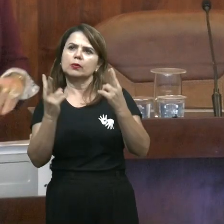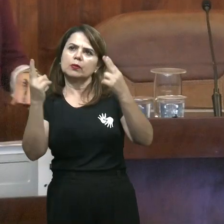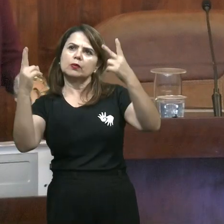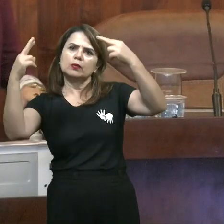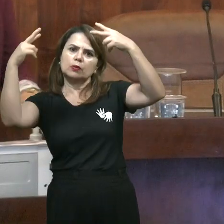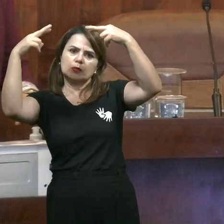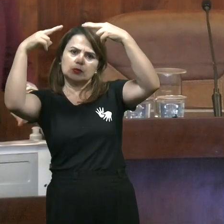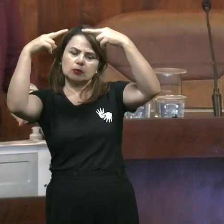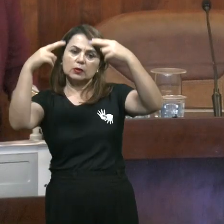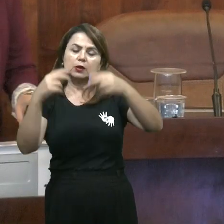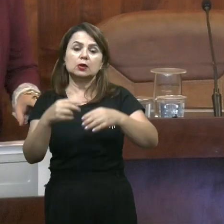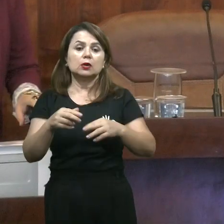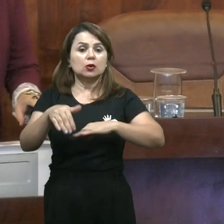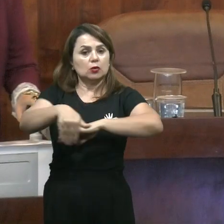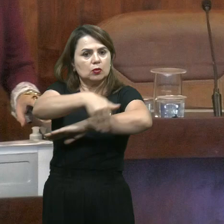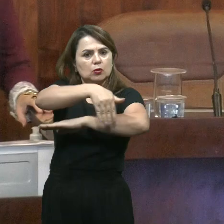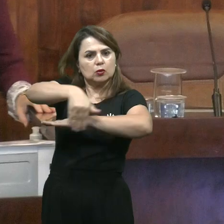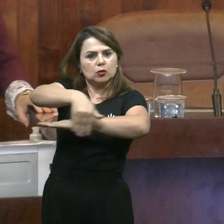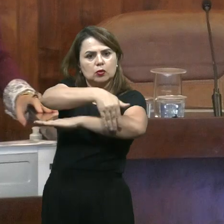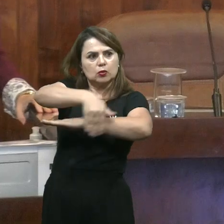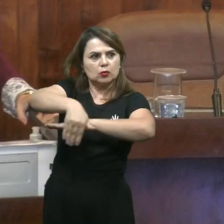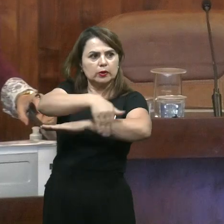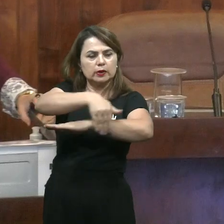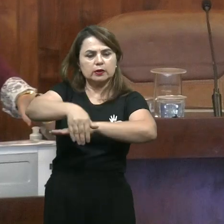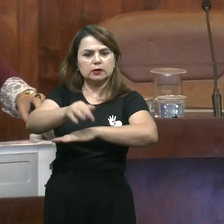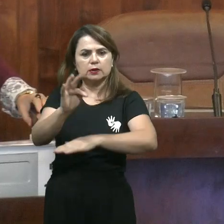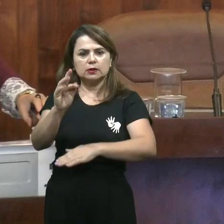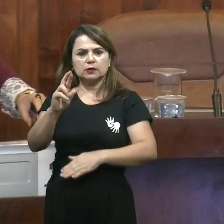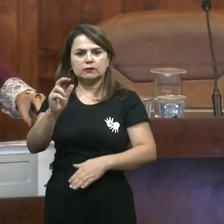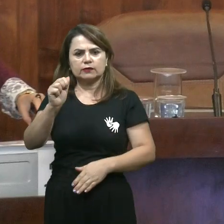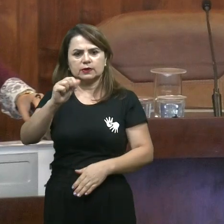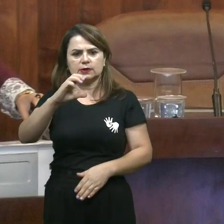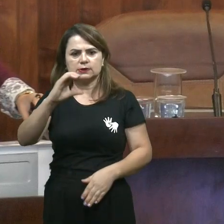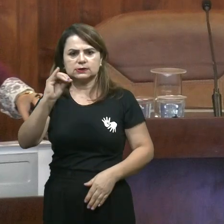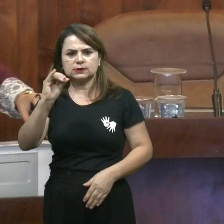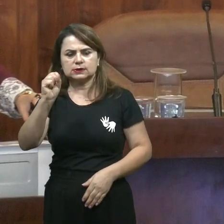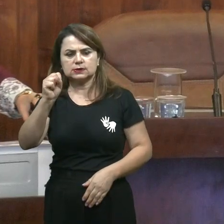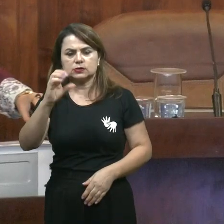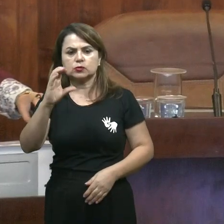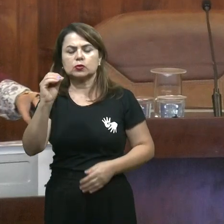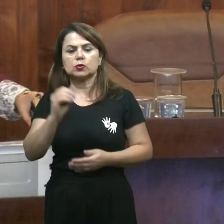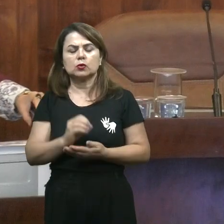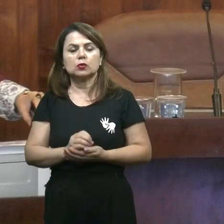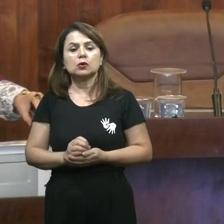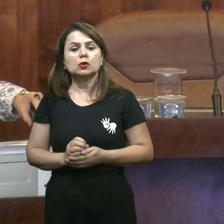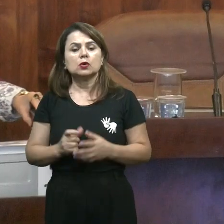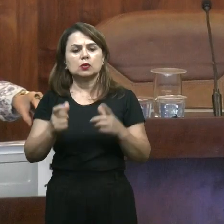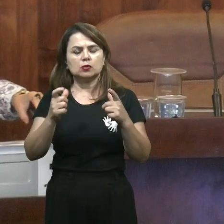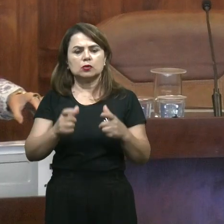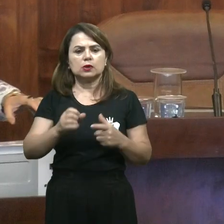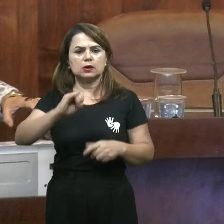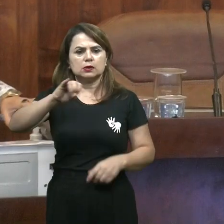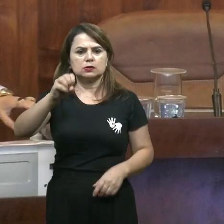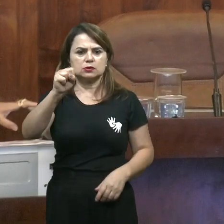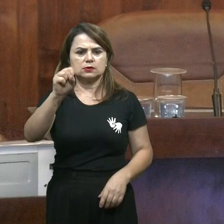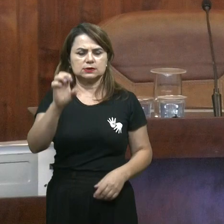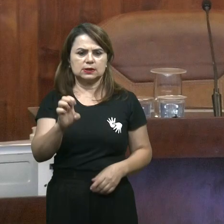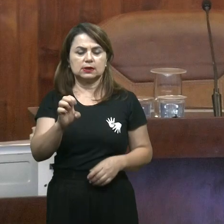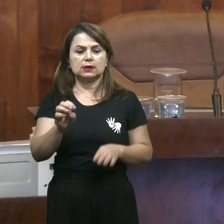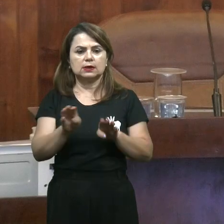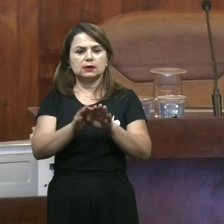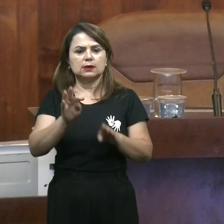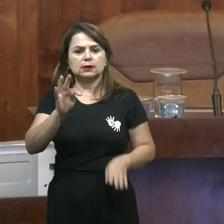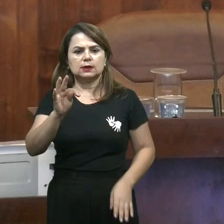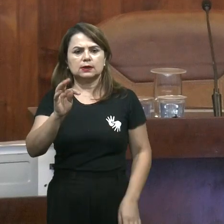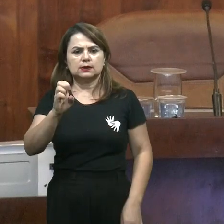9, de fronte ao número 321, no bairro Núcleo Habitacional, José Teruel Martins,